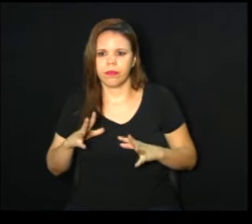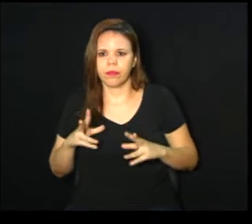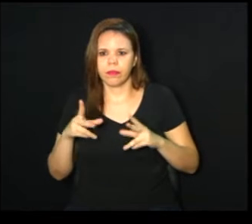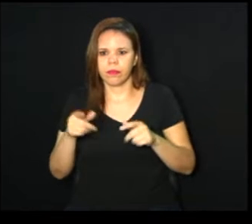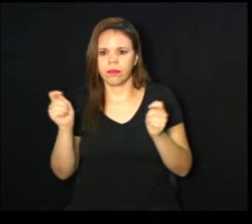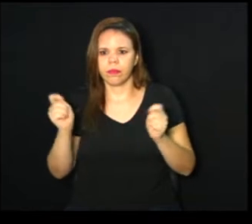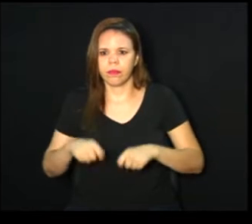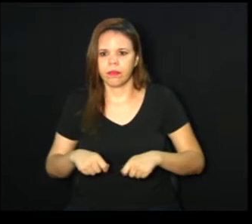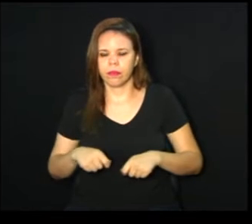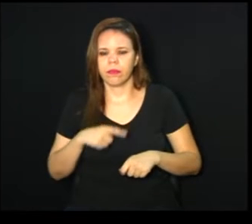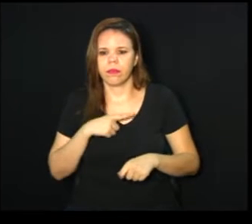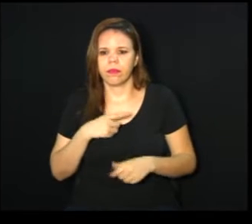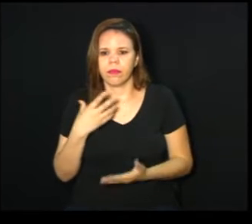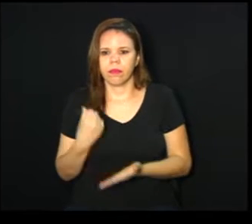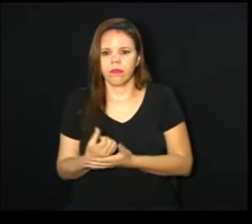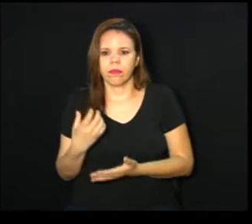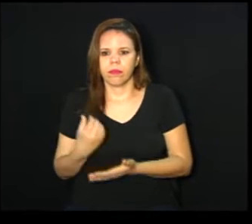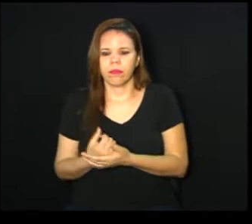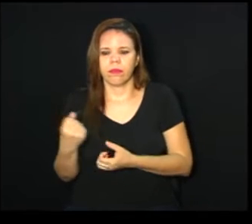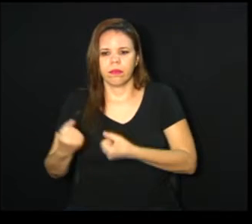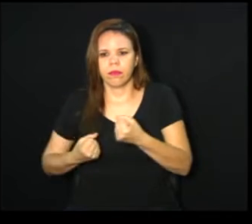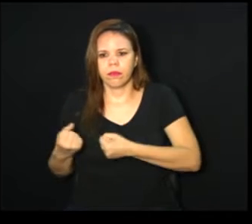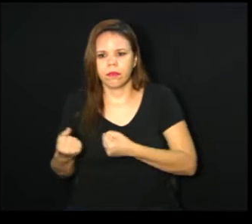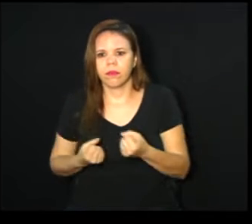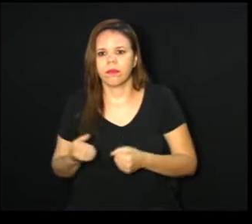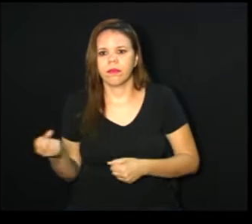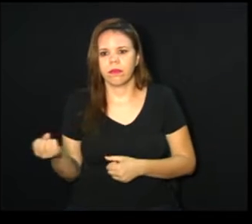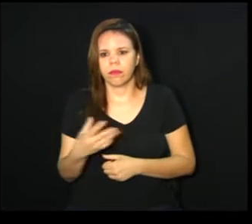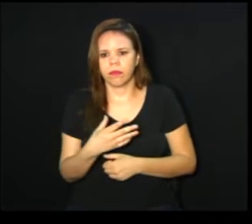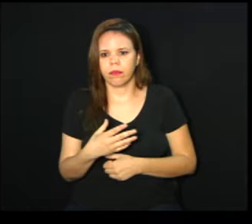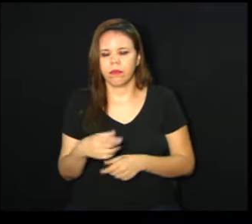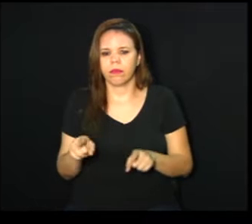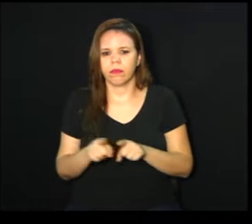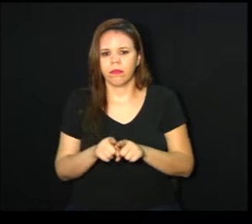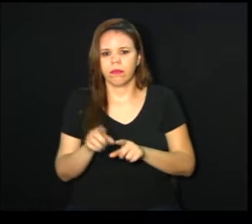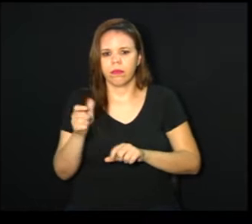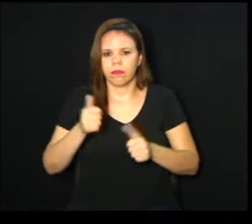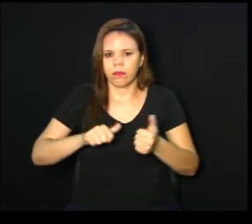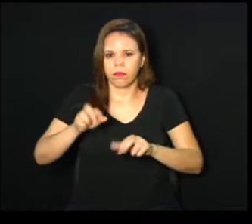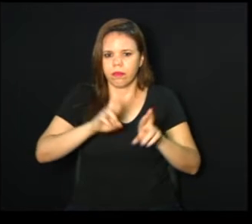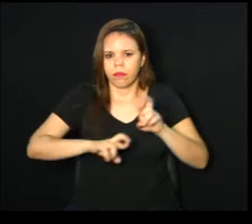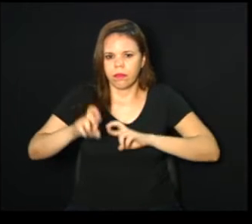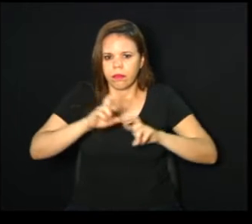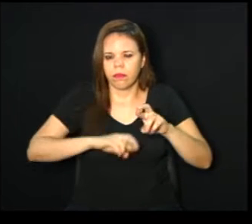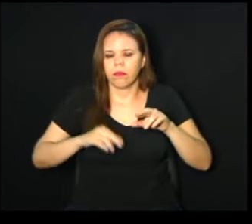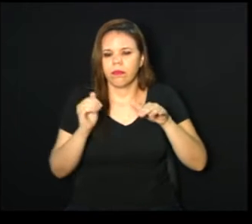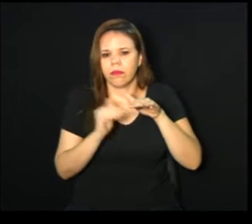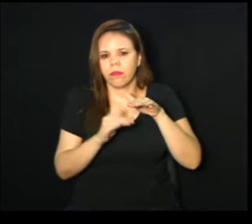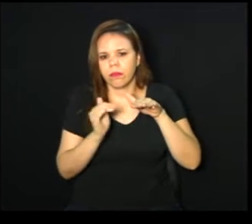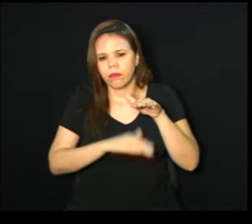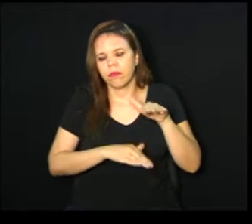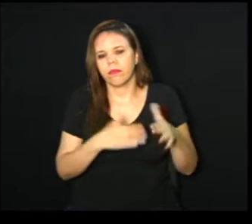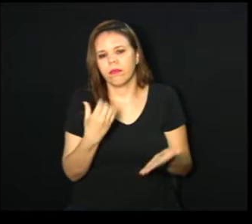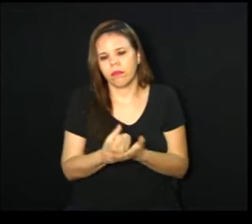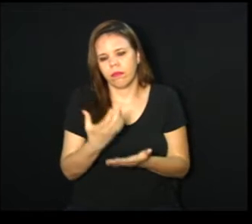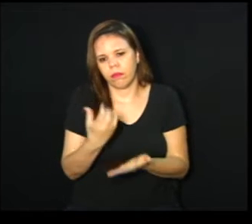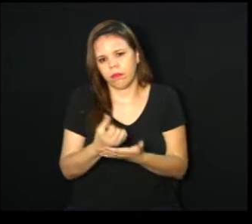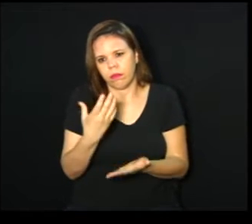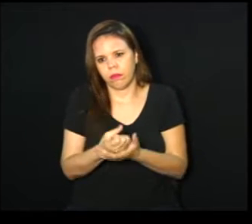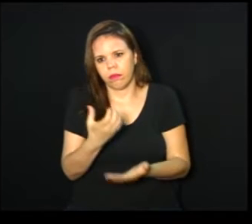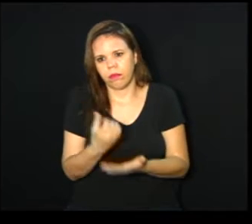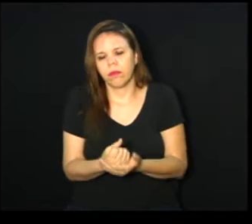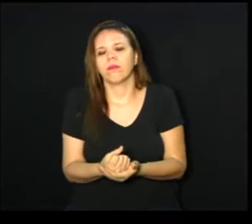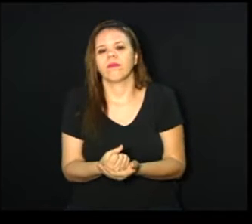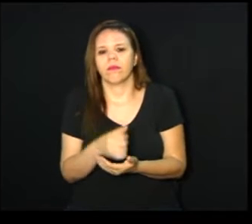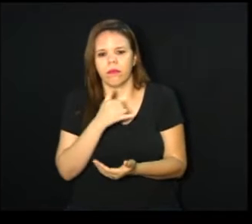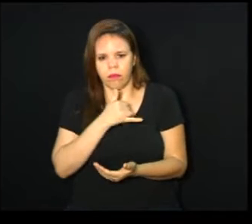possibilidades de recarregar o veículo elétrico, a geração renovável, os medidores inteligentes e o armazenamento de energia, tudo funcionando